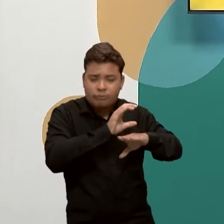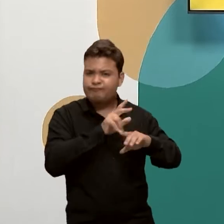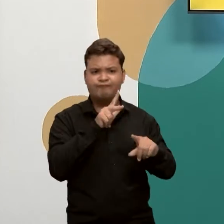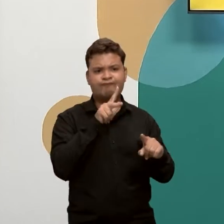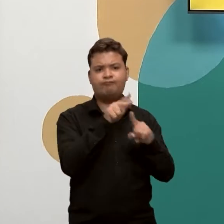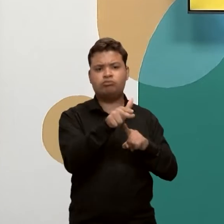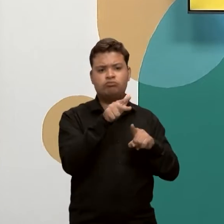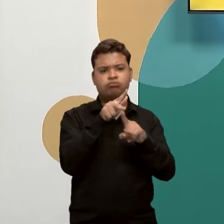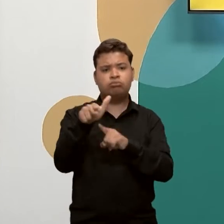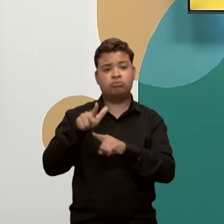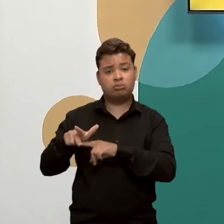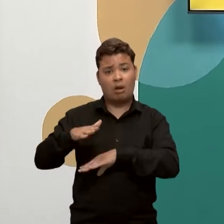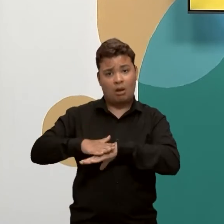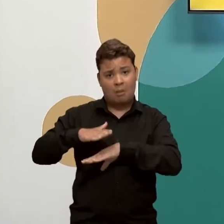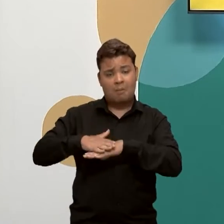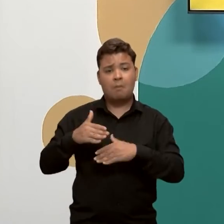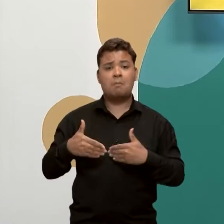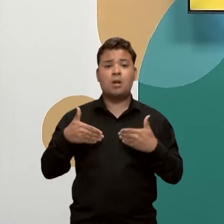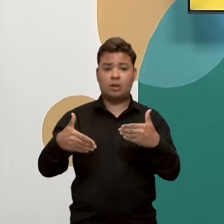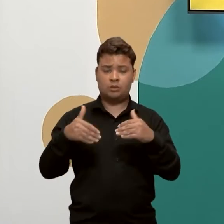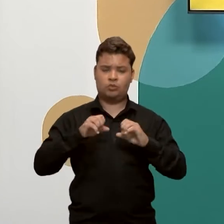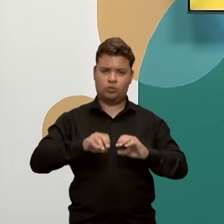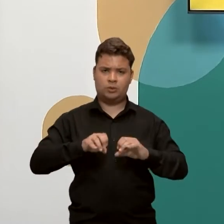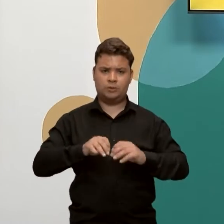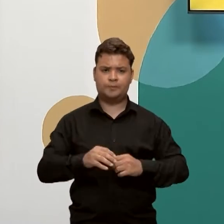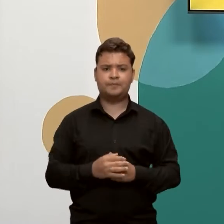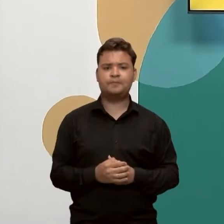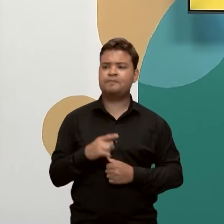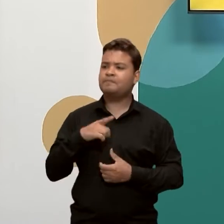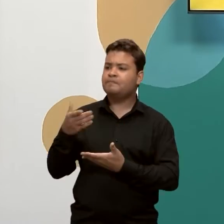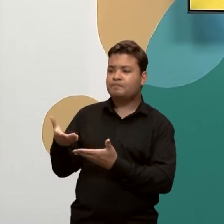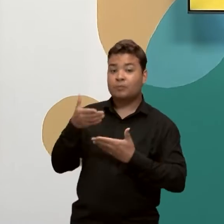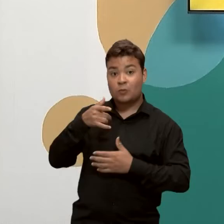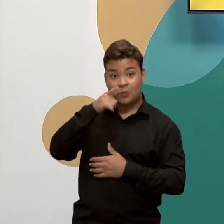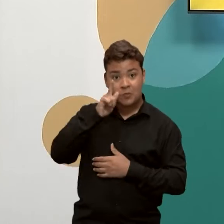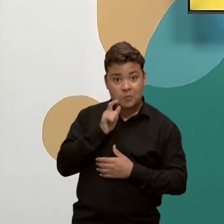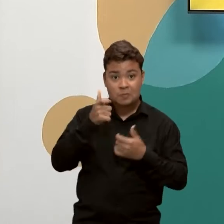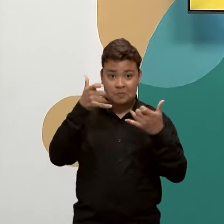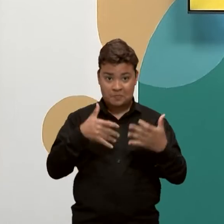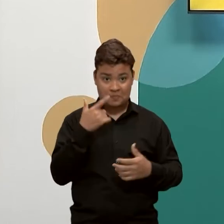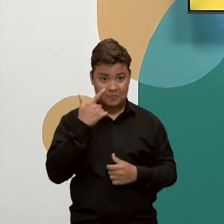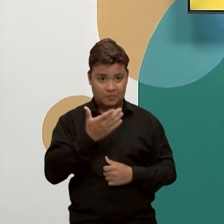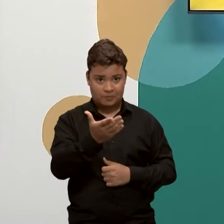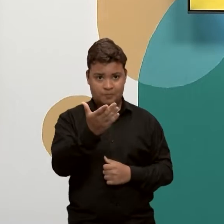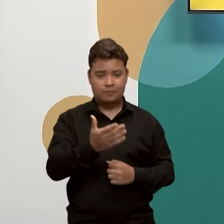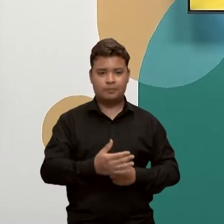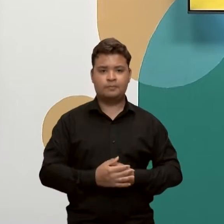pelo Ministério da Educação. Quem fala mais sobre esse assunto é o Gustavo Soares.